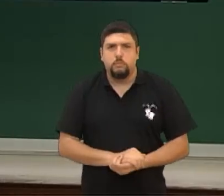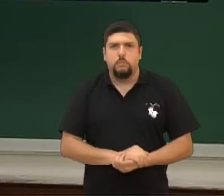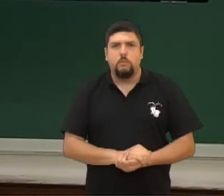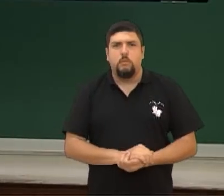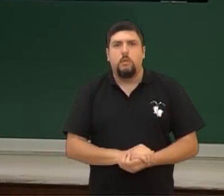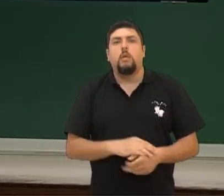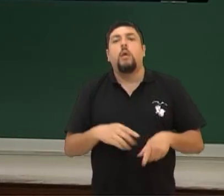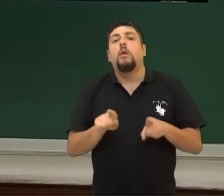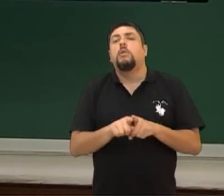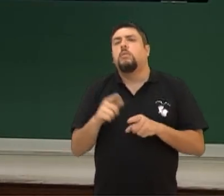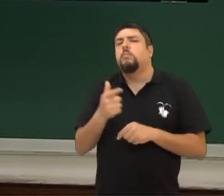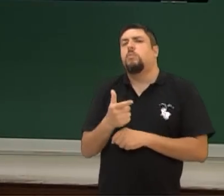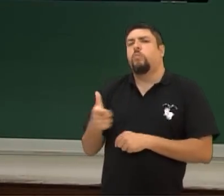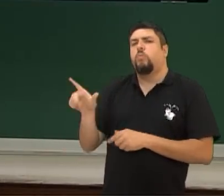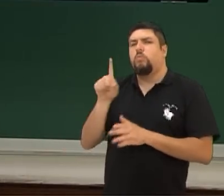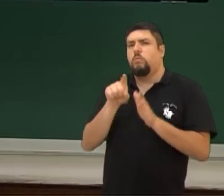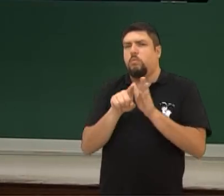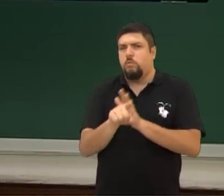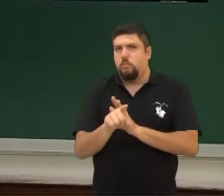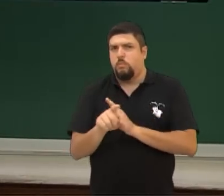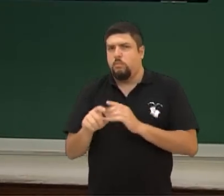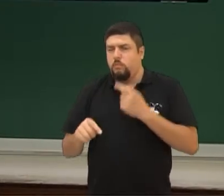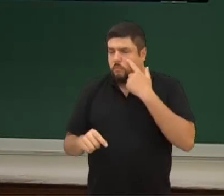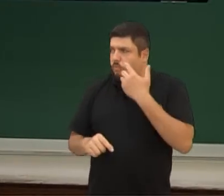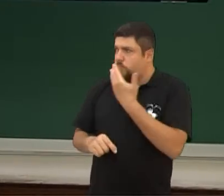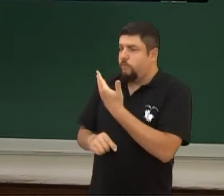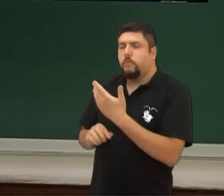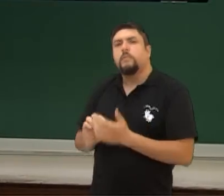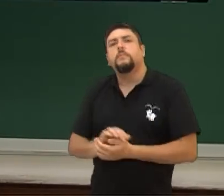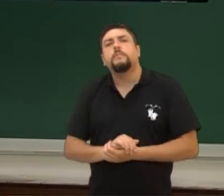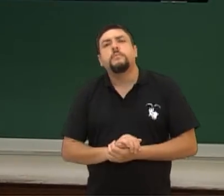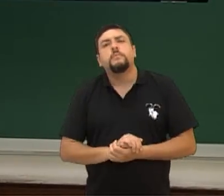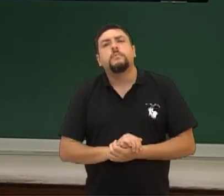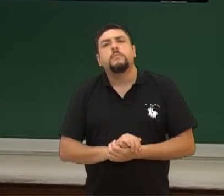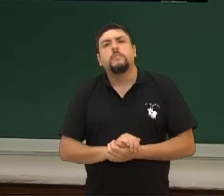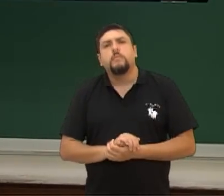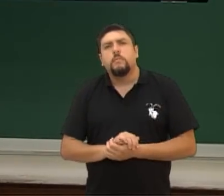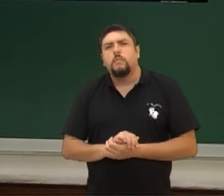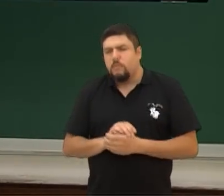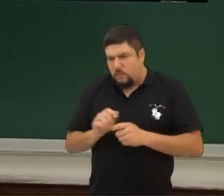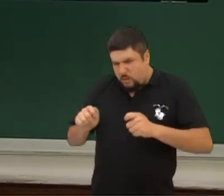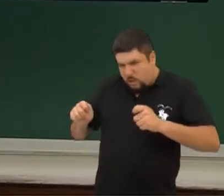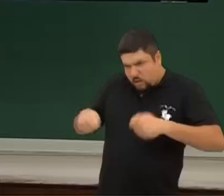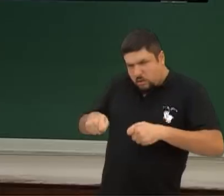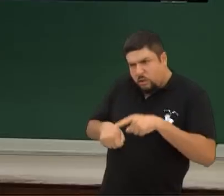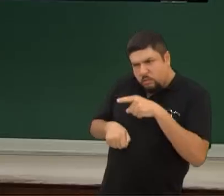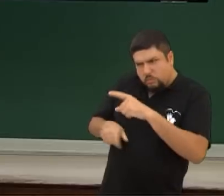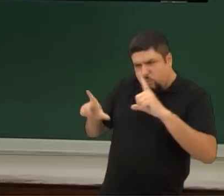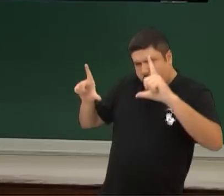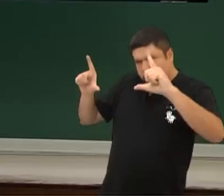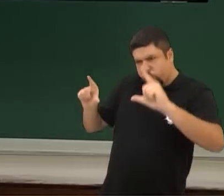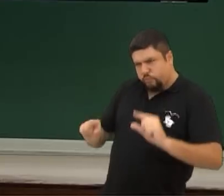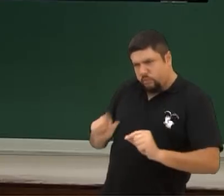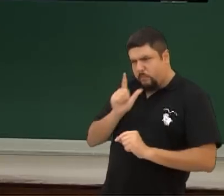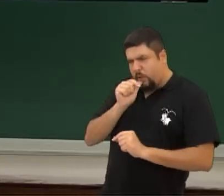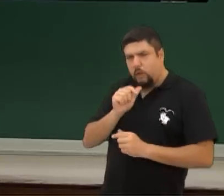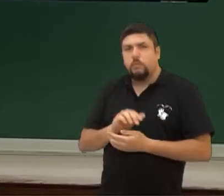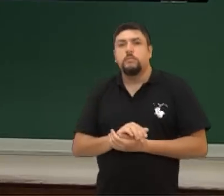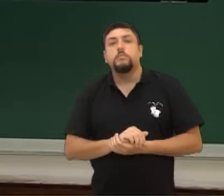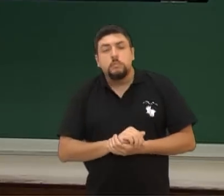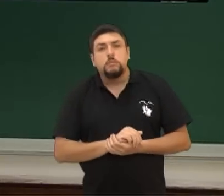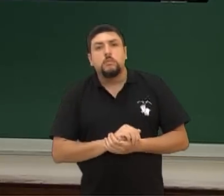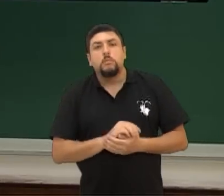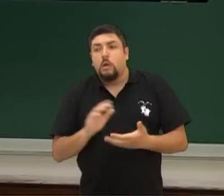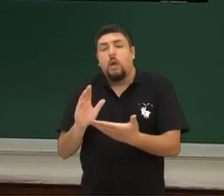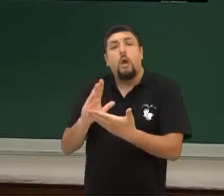em relação a esse mesmo gráfico dizia assim: poderia usar menos água do que usa hoje? Alguns, em relação a